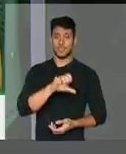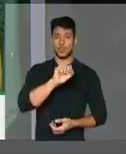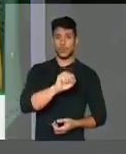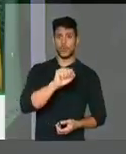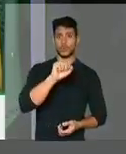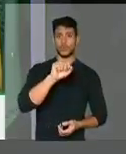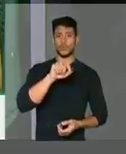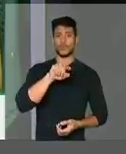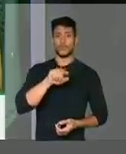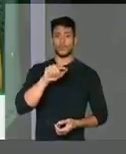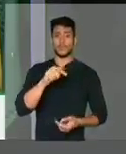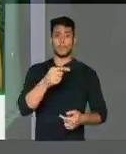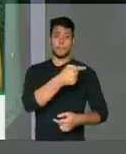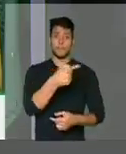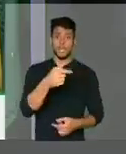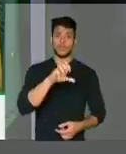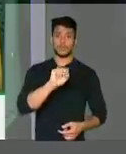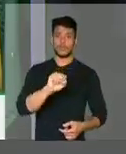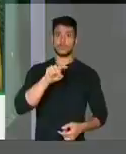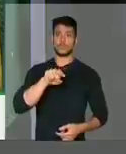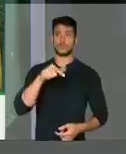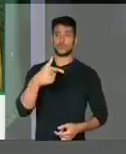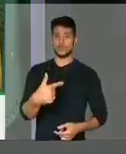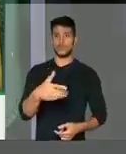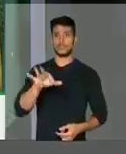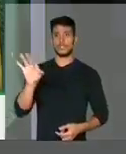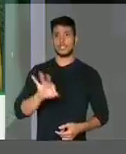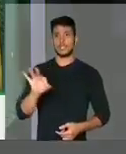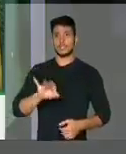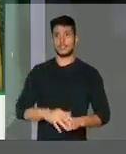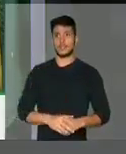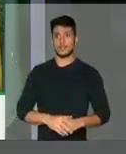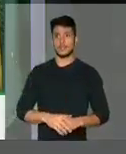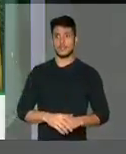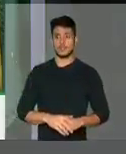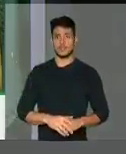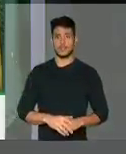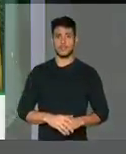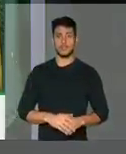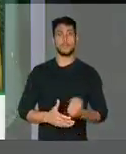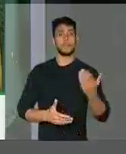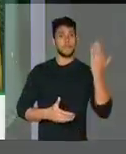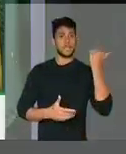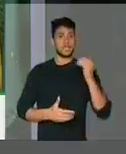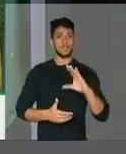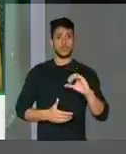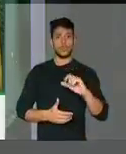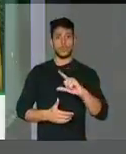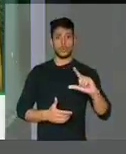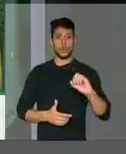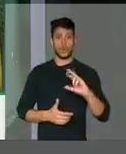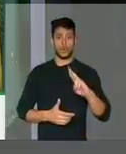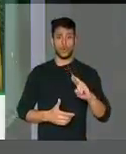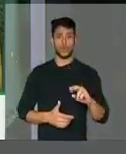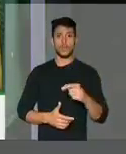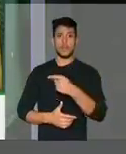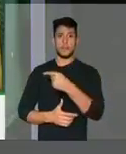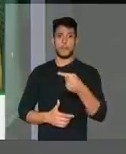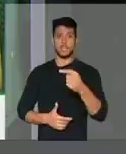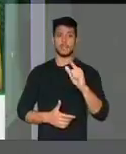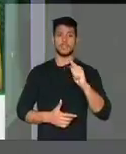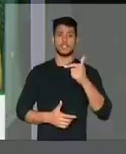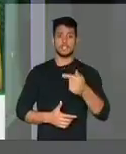do Collor, 89, 90, 91, 7,7% negativo. Então, nós temos que ter uma mudança